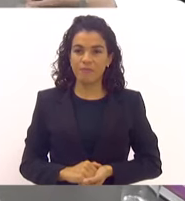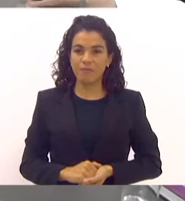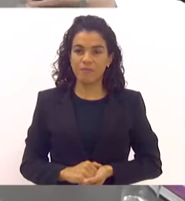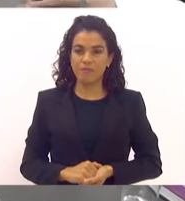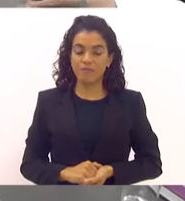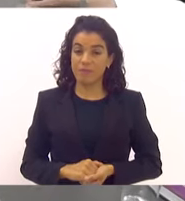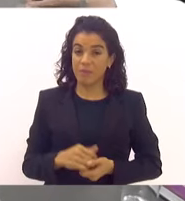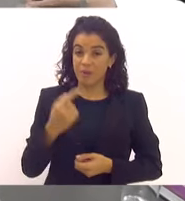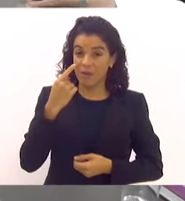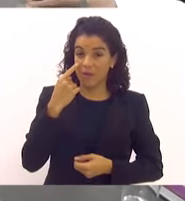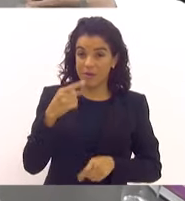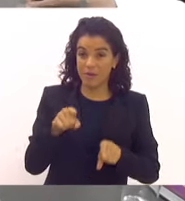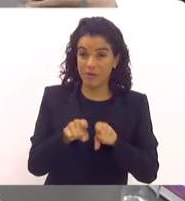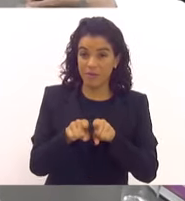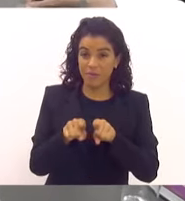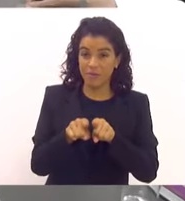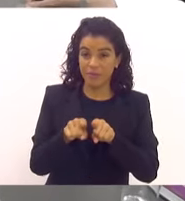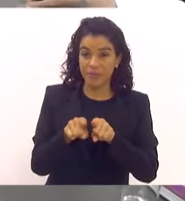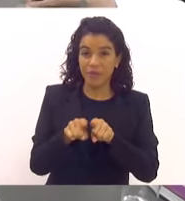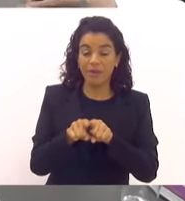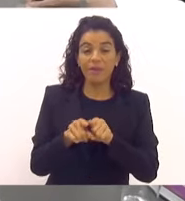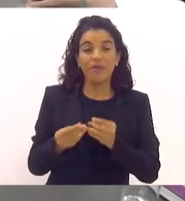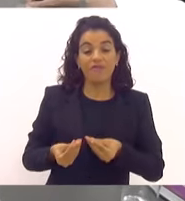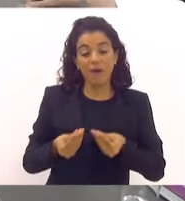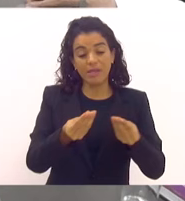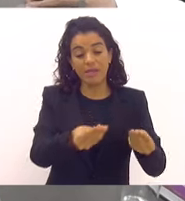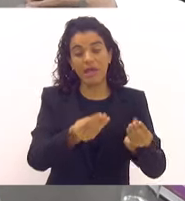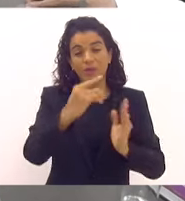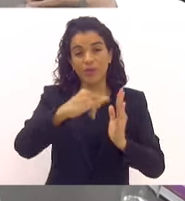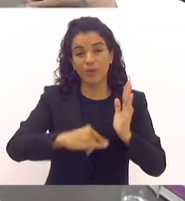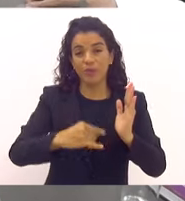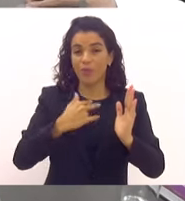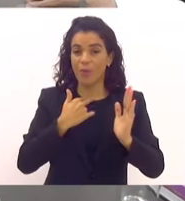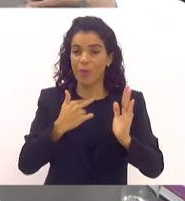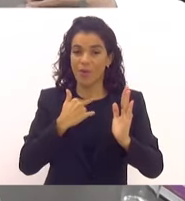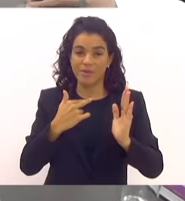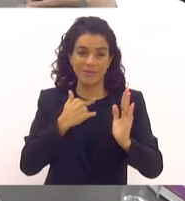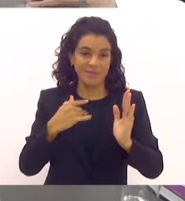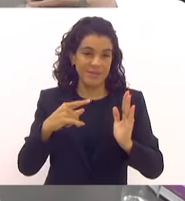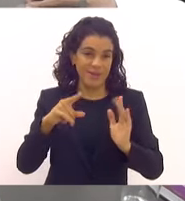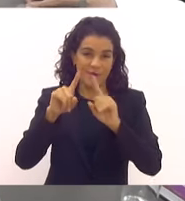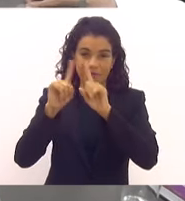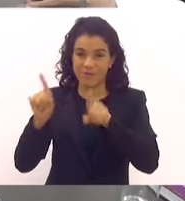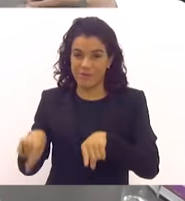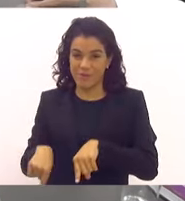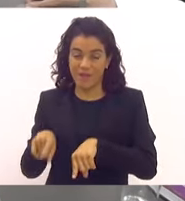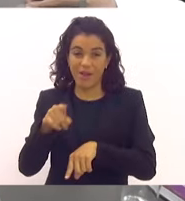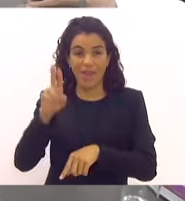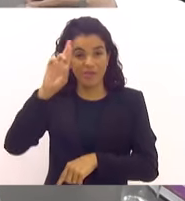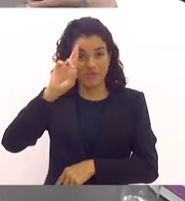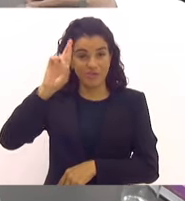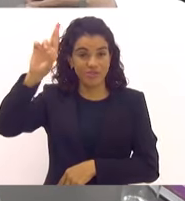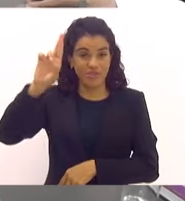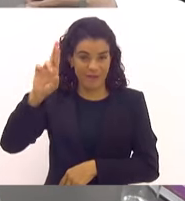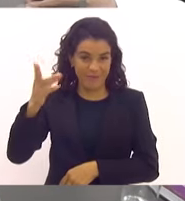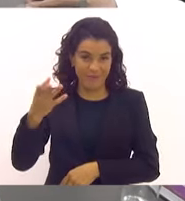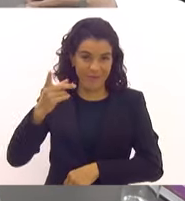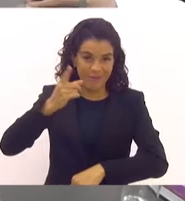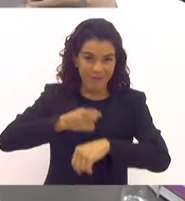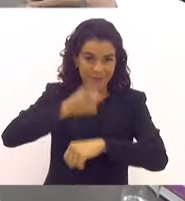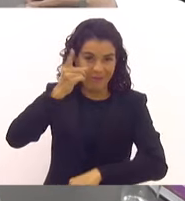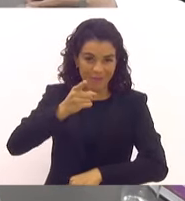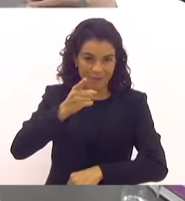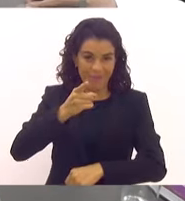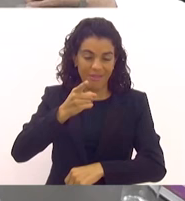E veja só, quem vai dar o documento não pode ser o servidor, vai ser que você é chefia do servidor. E o que é de forma imediata,